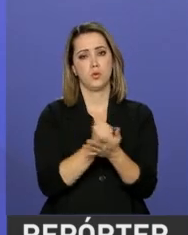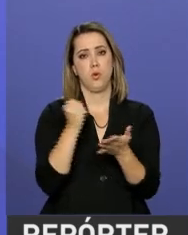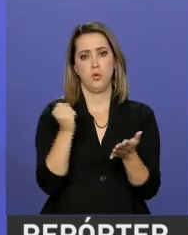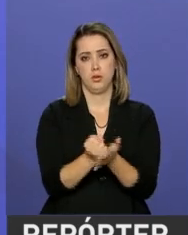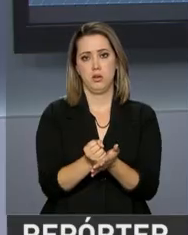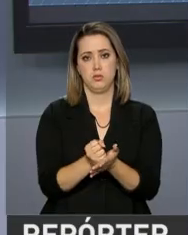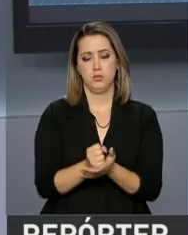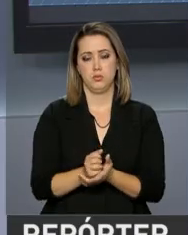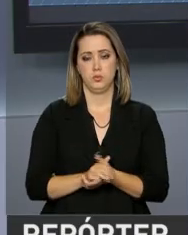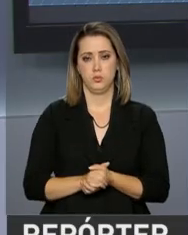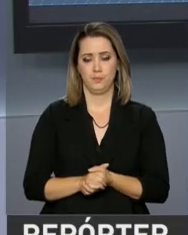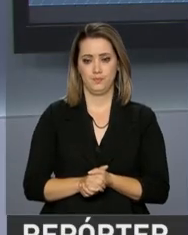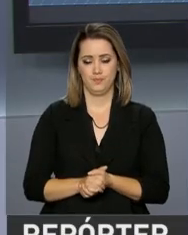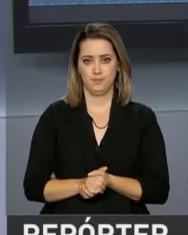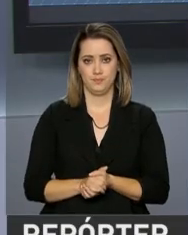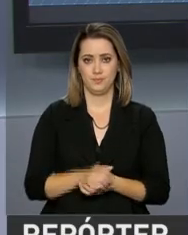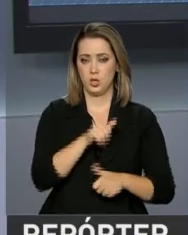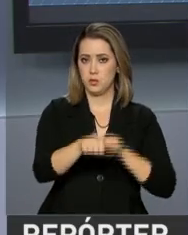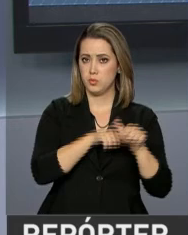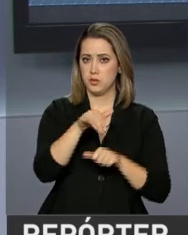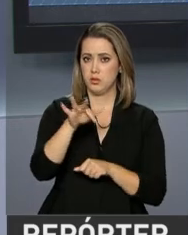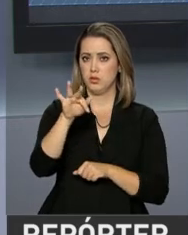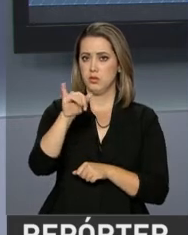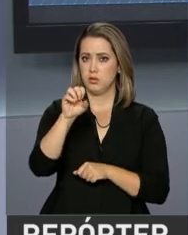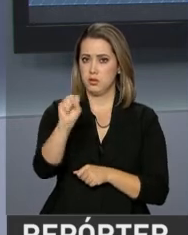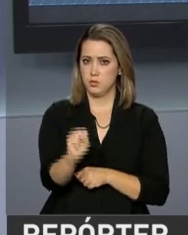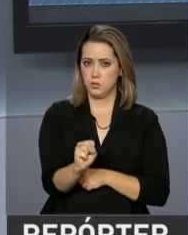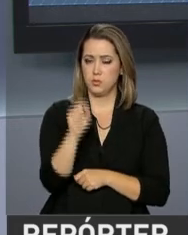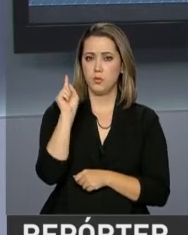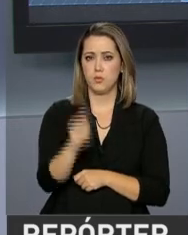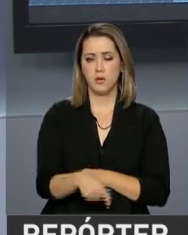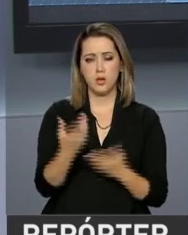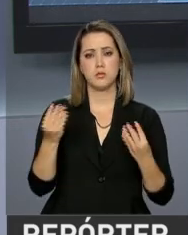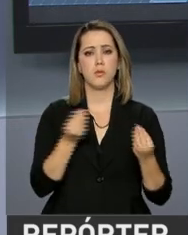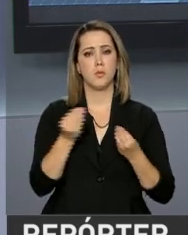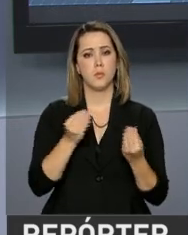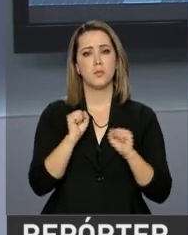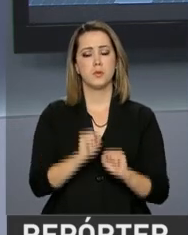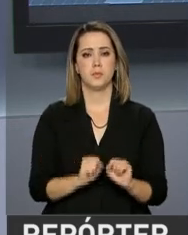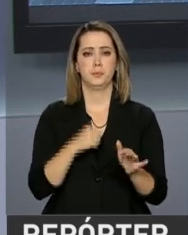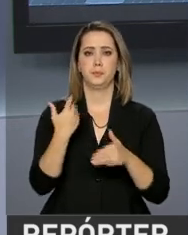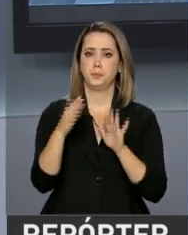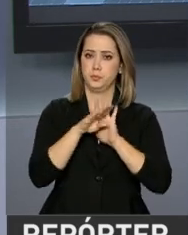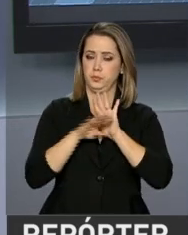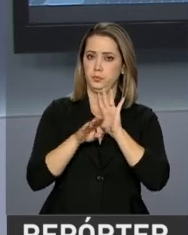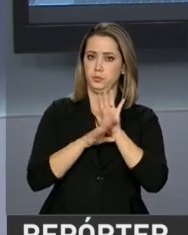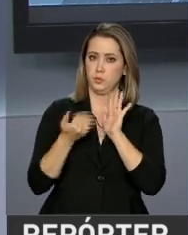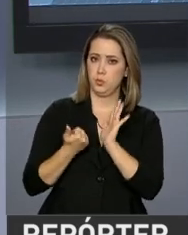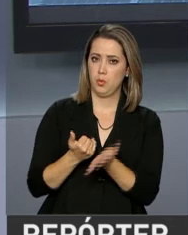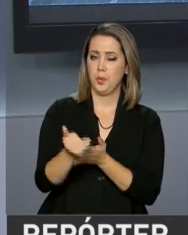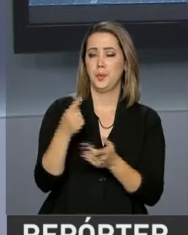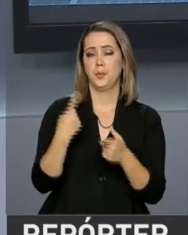ano em curso as mudanças no fies segundo o governo são uma forma de viabilizar o programa que tem um índice